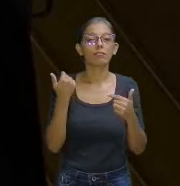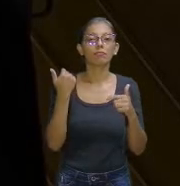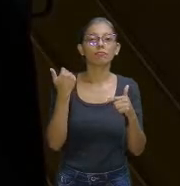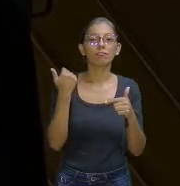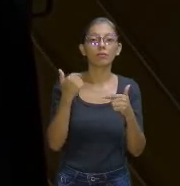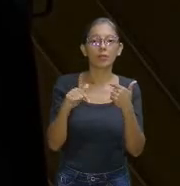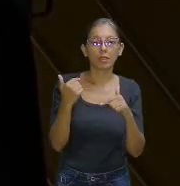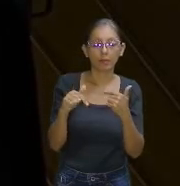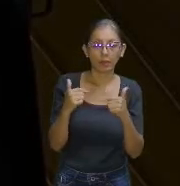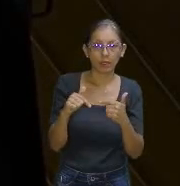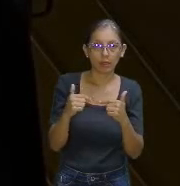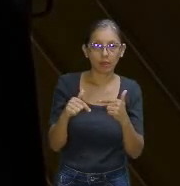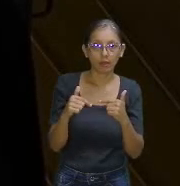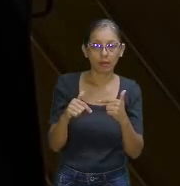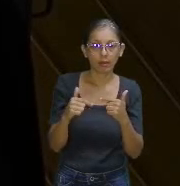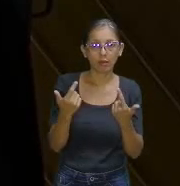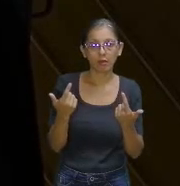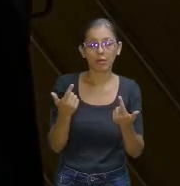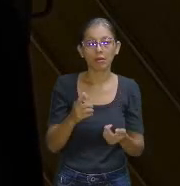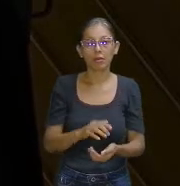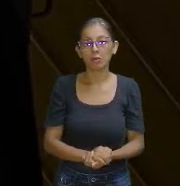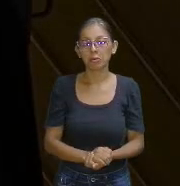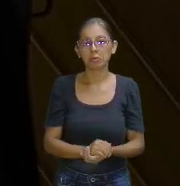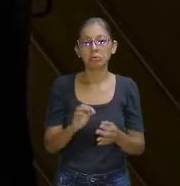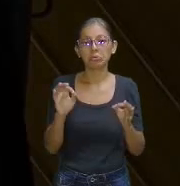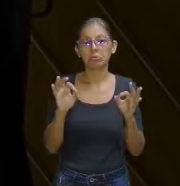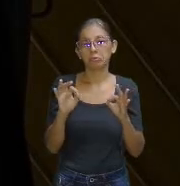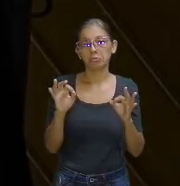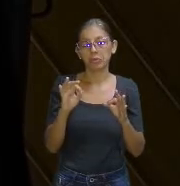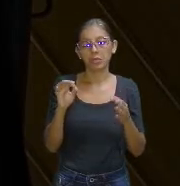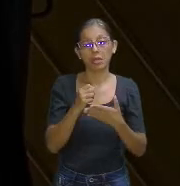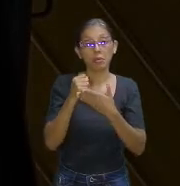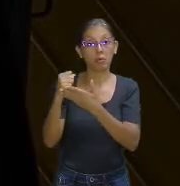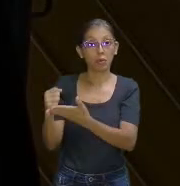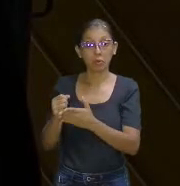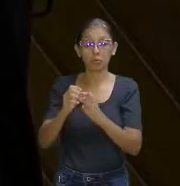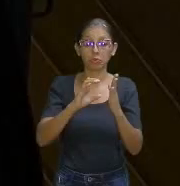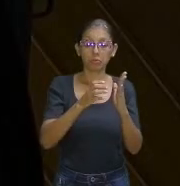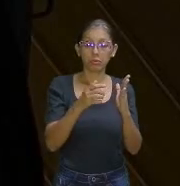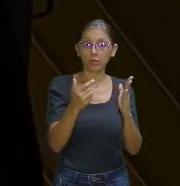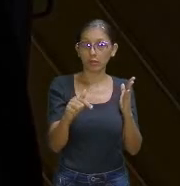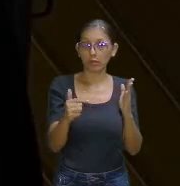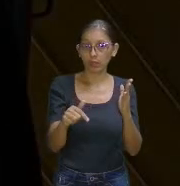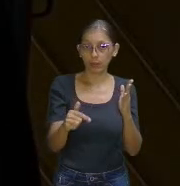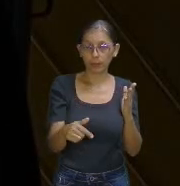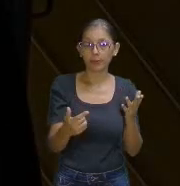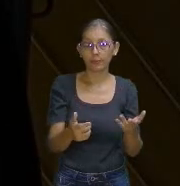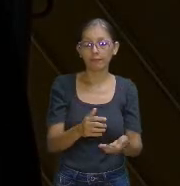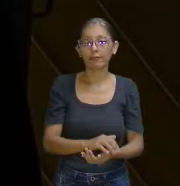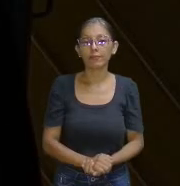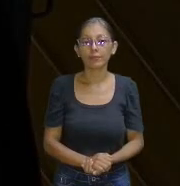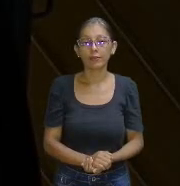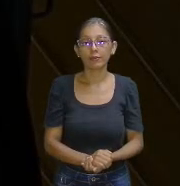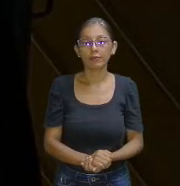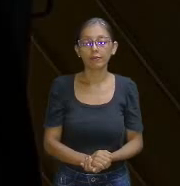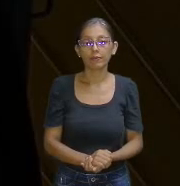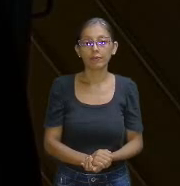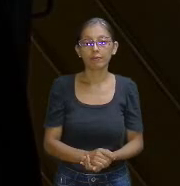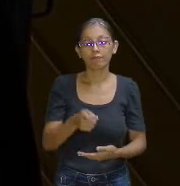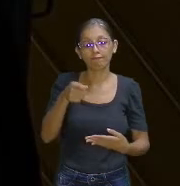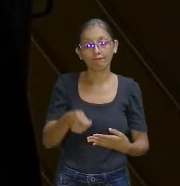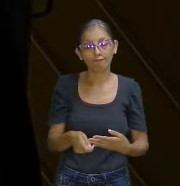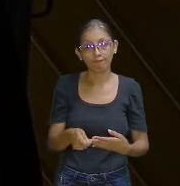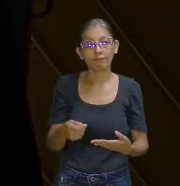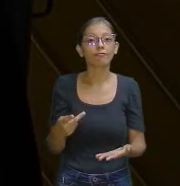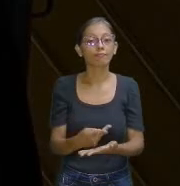Atuação sem protagonismo e falta de apoio partidário concreto. 7. Erro de sentença ao